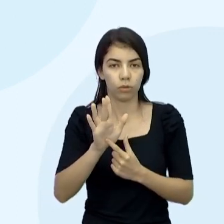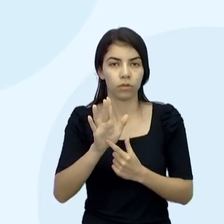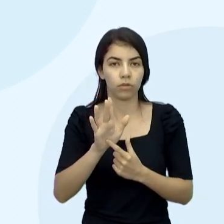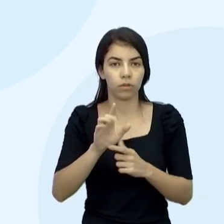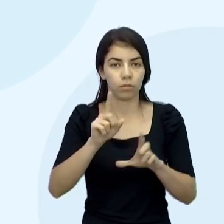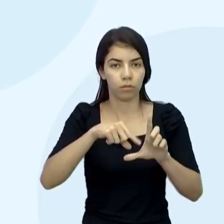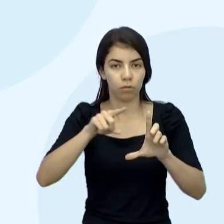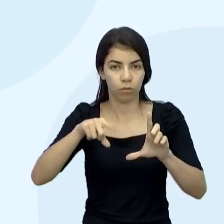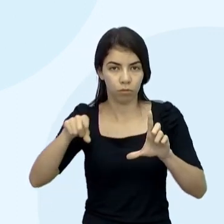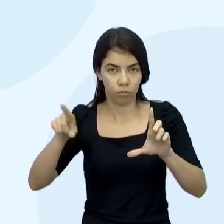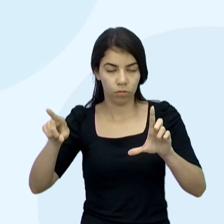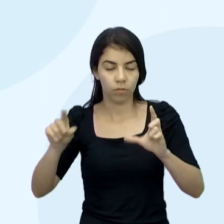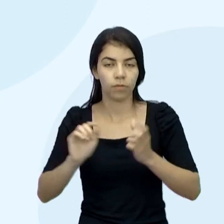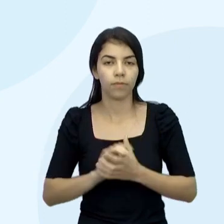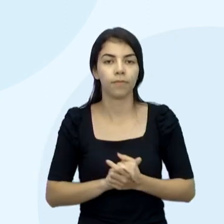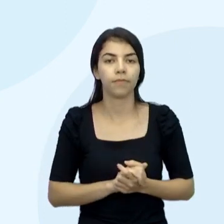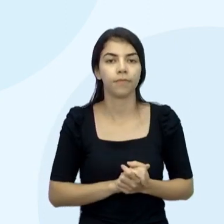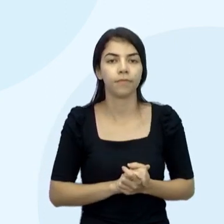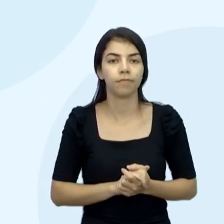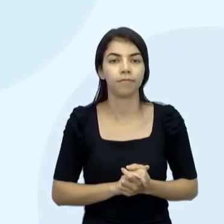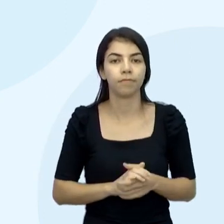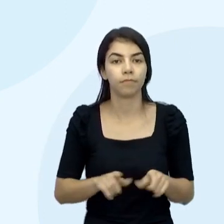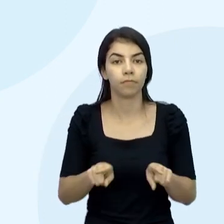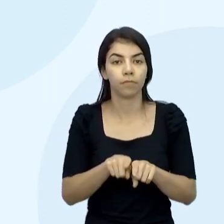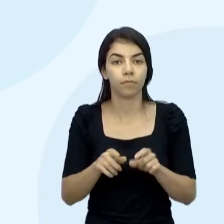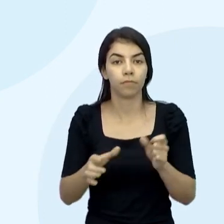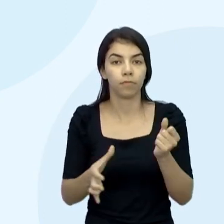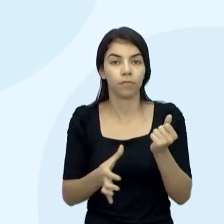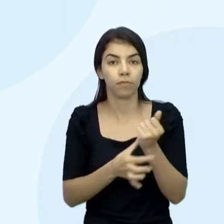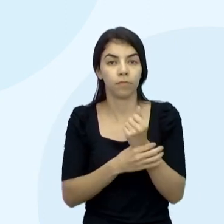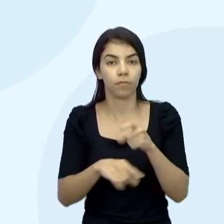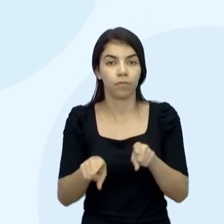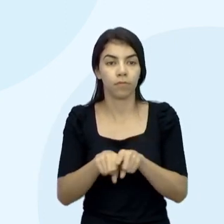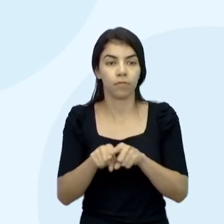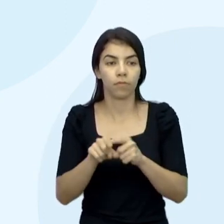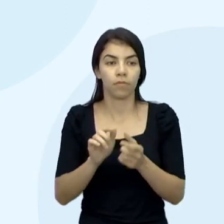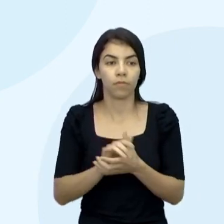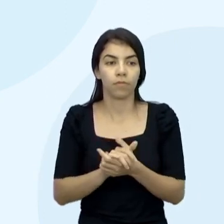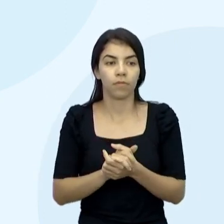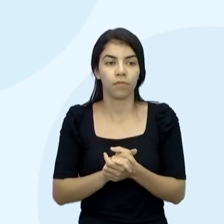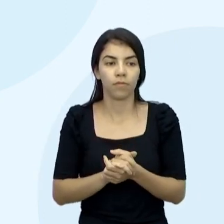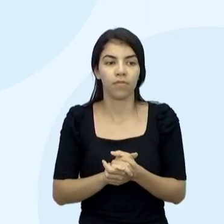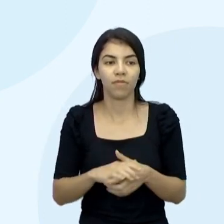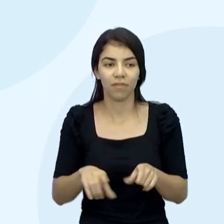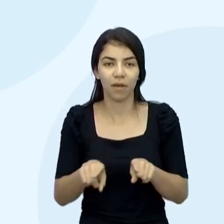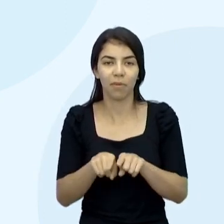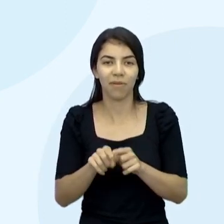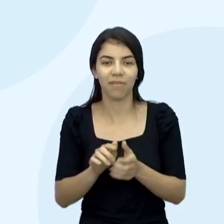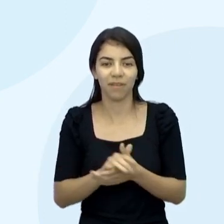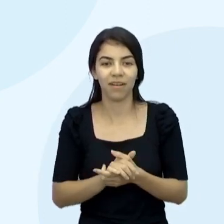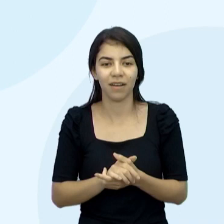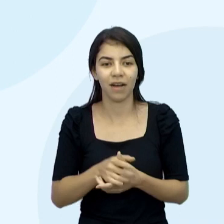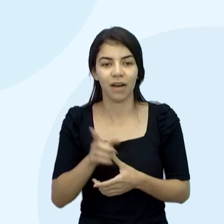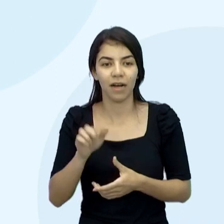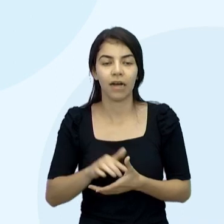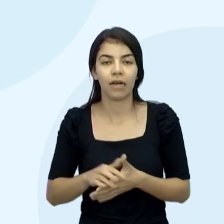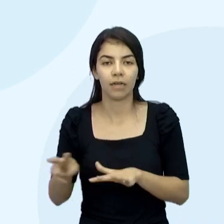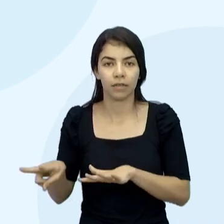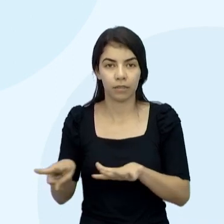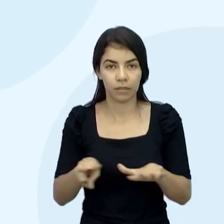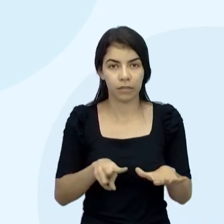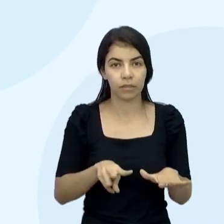vocês os gráficos. Ele afirma que 26% da população adulta afirmou ter bebido